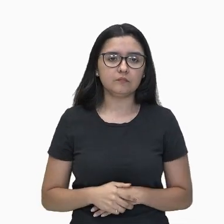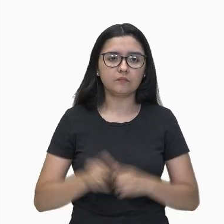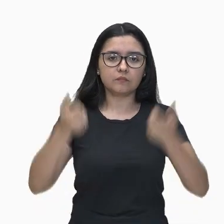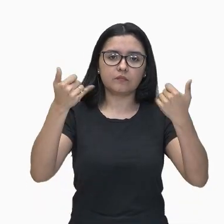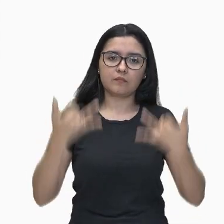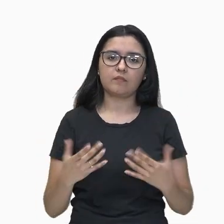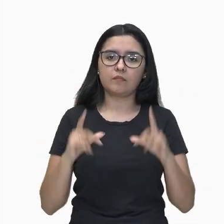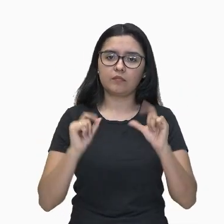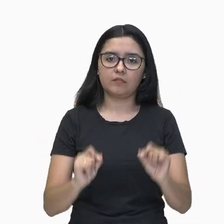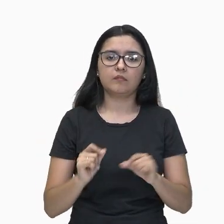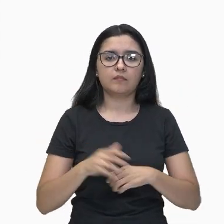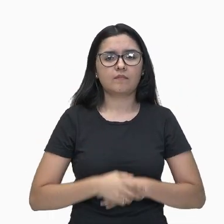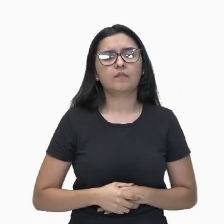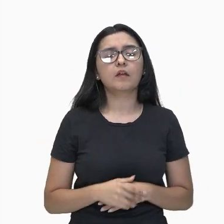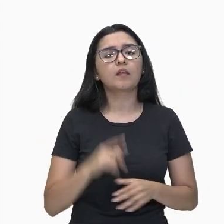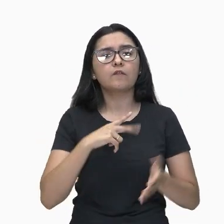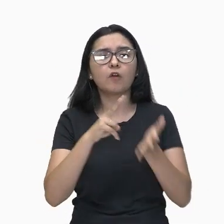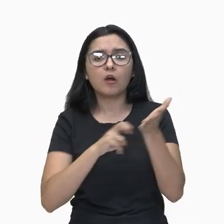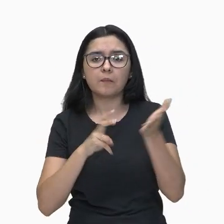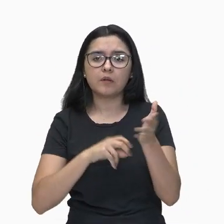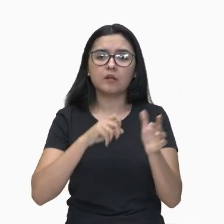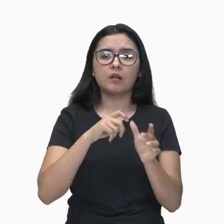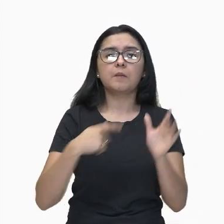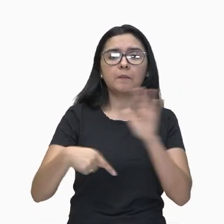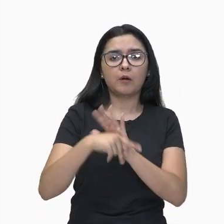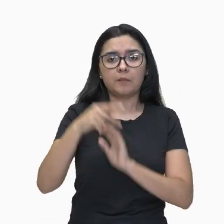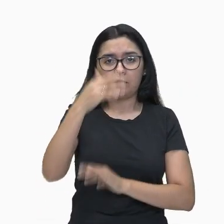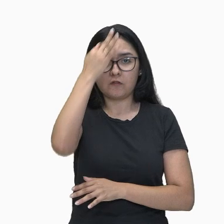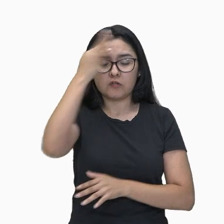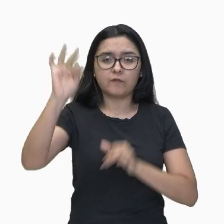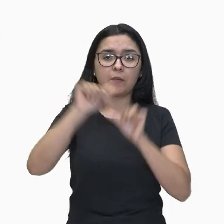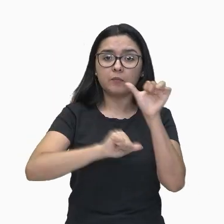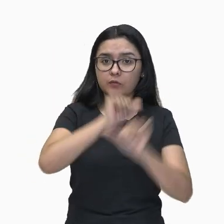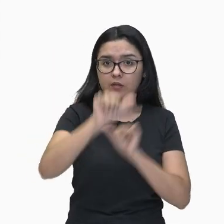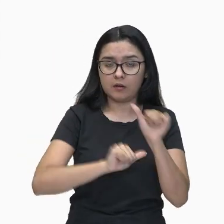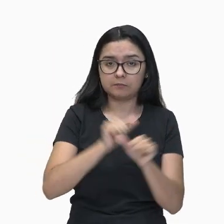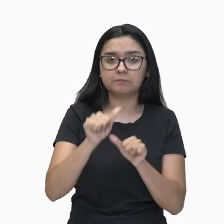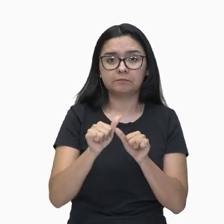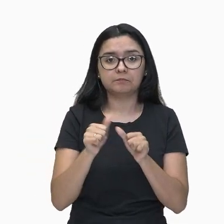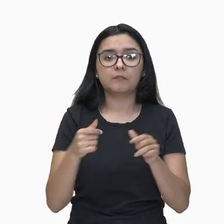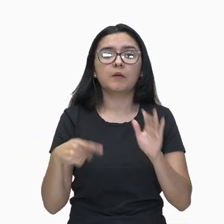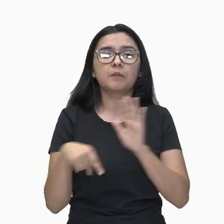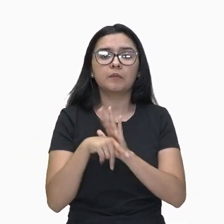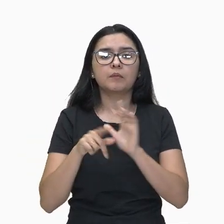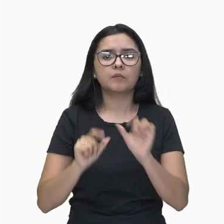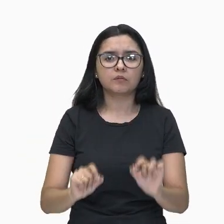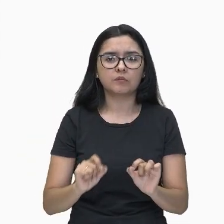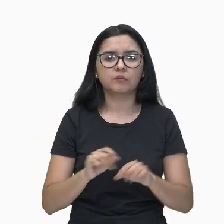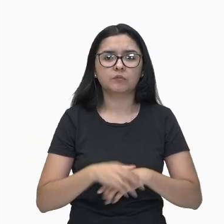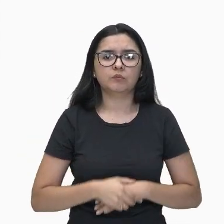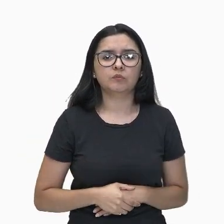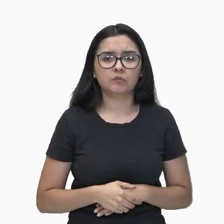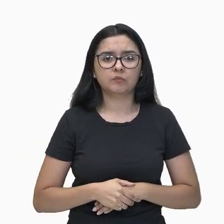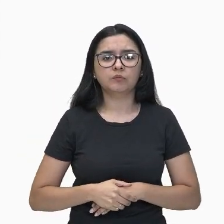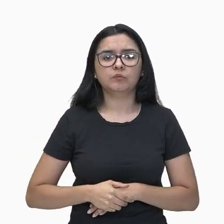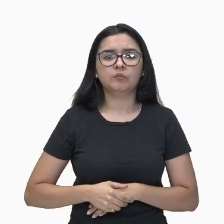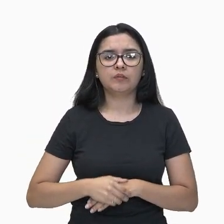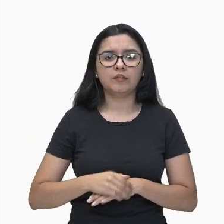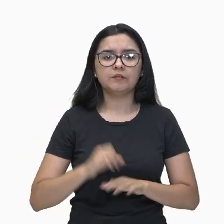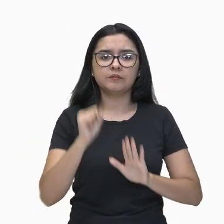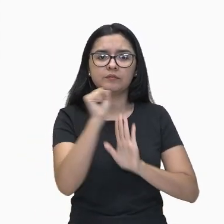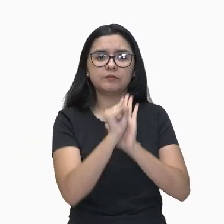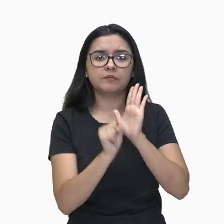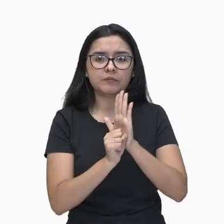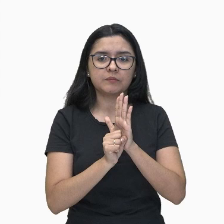de uma mudança no vocabulário, né, da filosofia no curso dos séculos, né? Então, o tempo passou